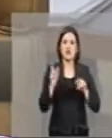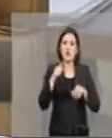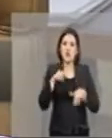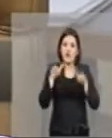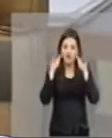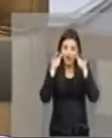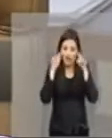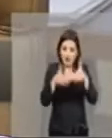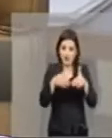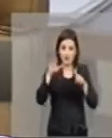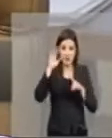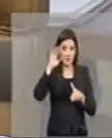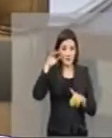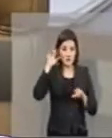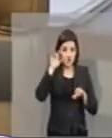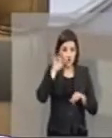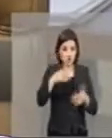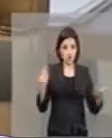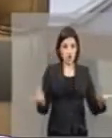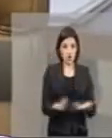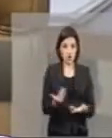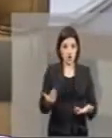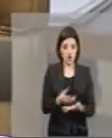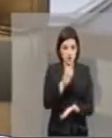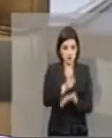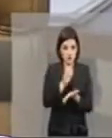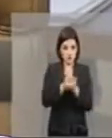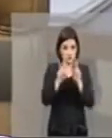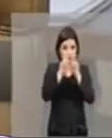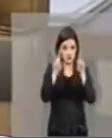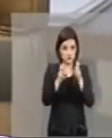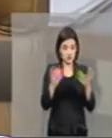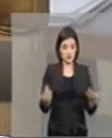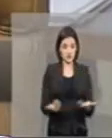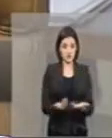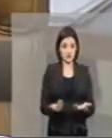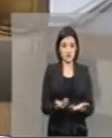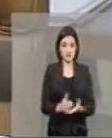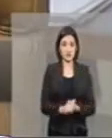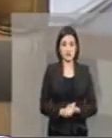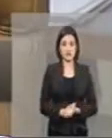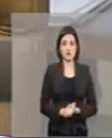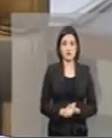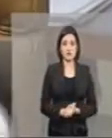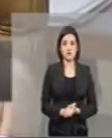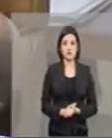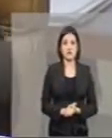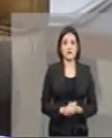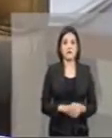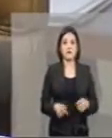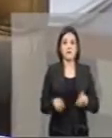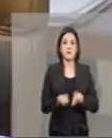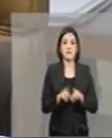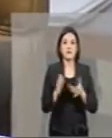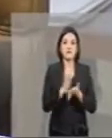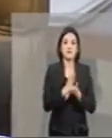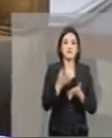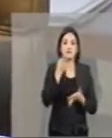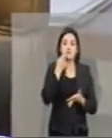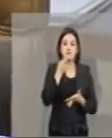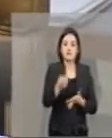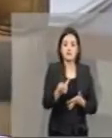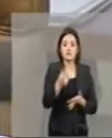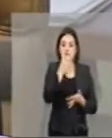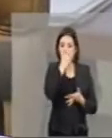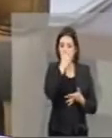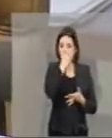por exemplo, pelo juiz que inicialmente tinha deflagrado, e comentários feitos e que estão encartados nos